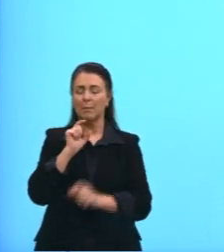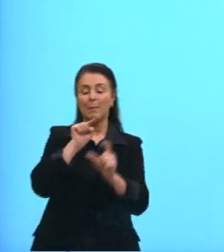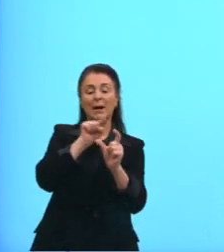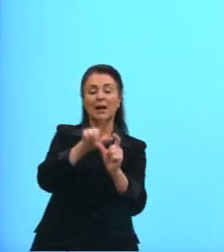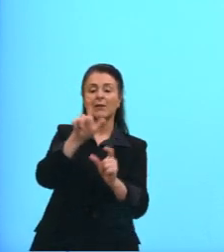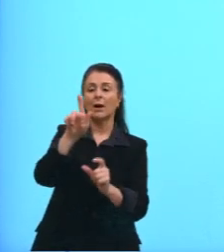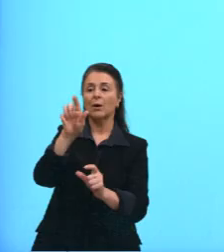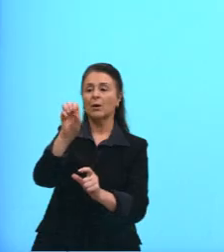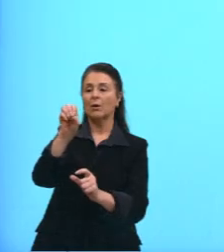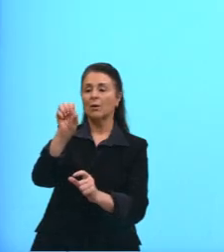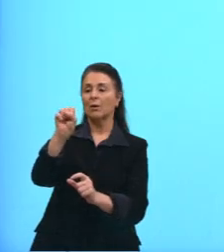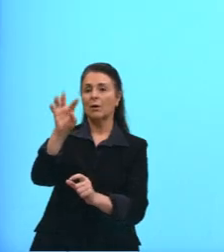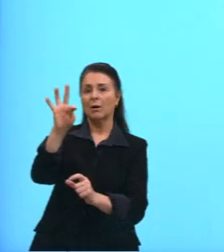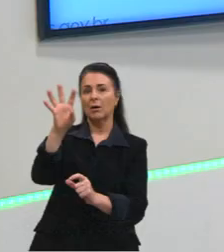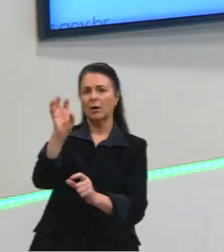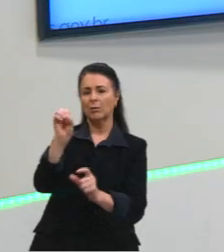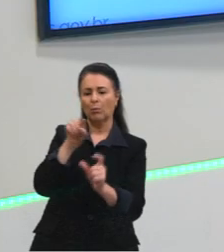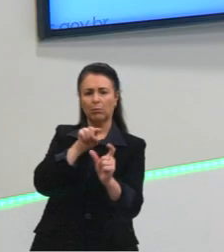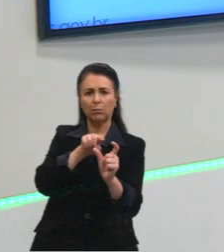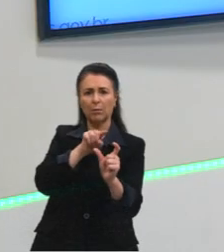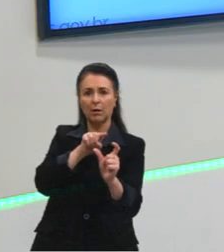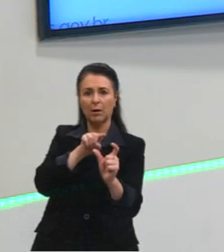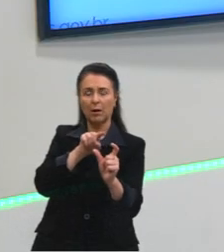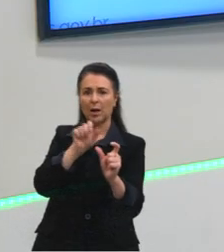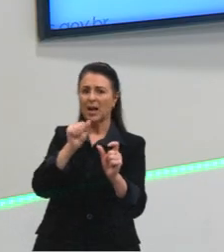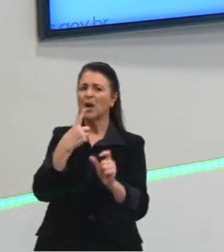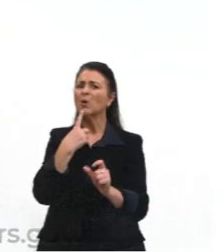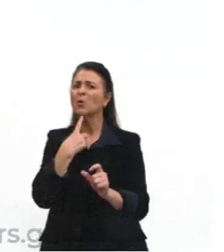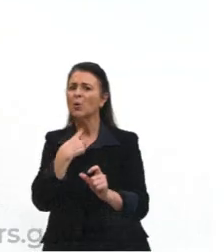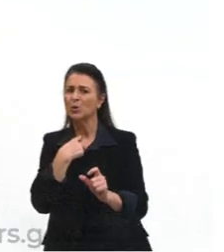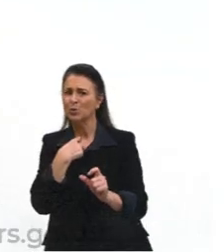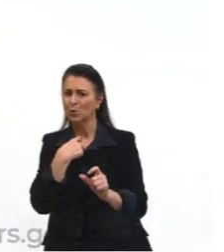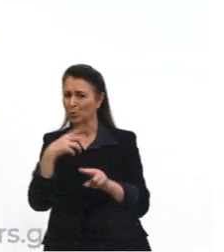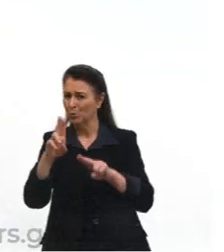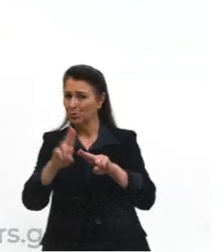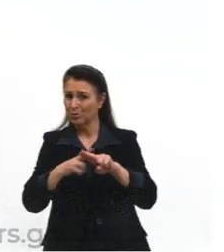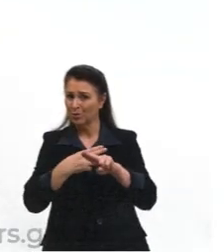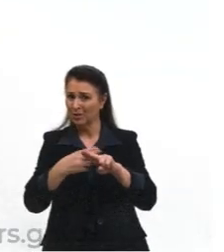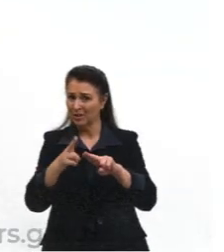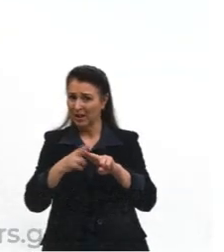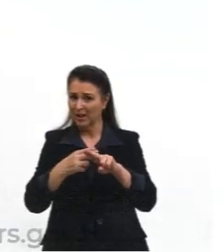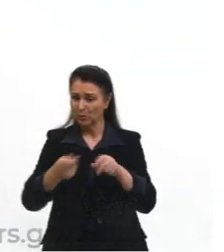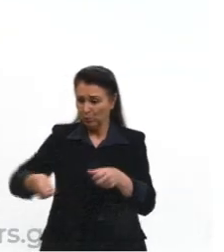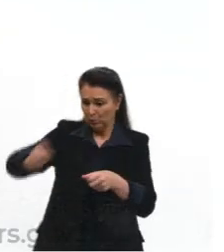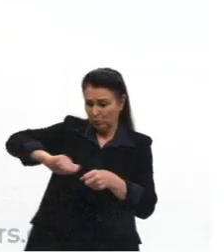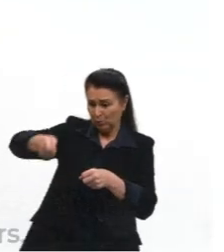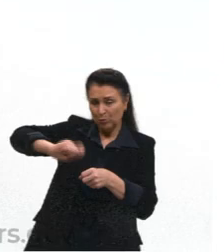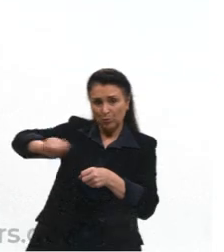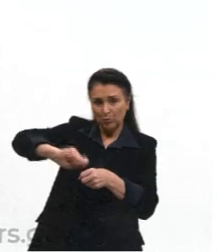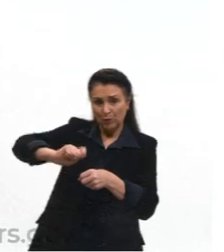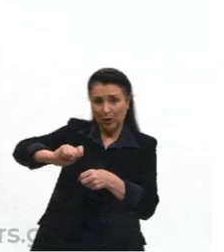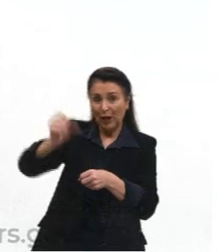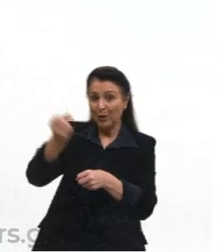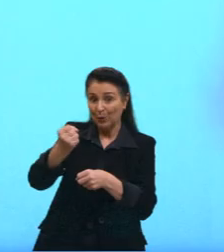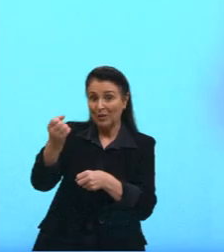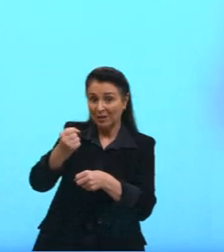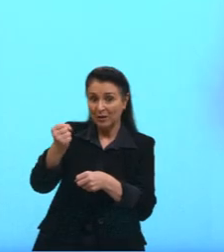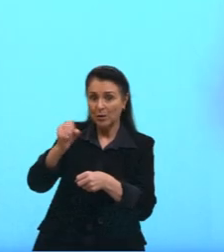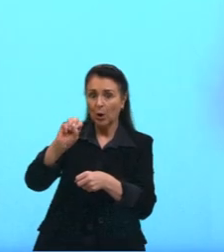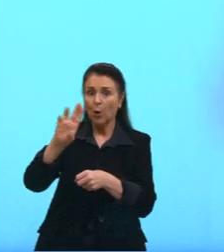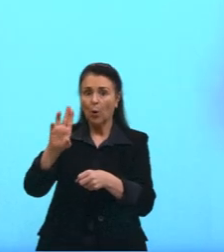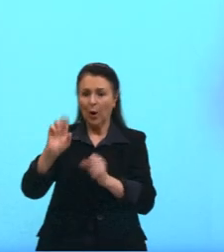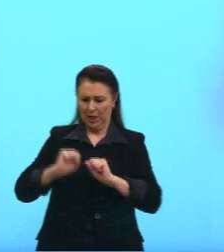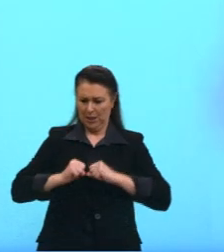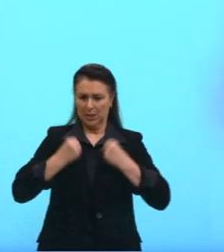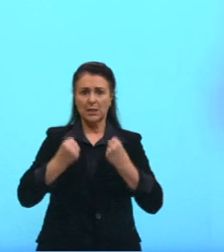na ele pode ser usado tanto como gosto do Nescau no leite ou energia que dá gosto